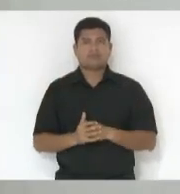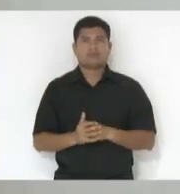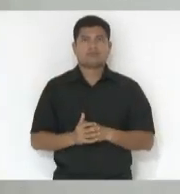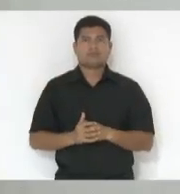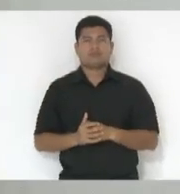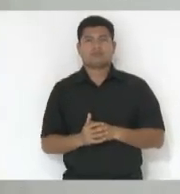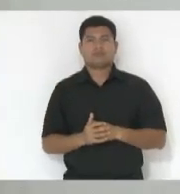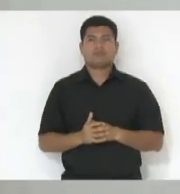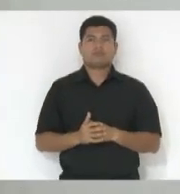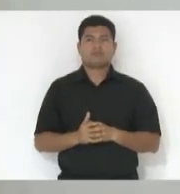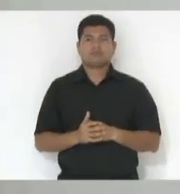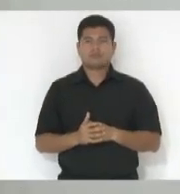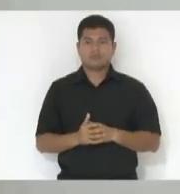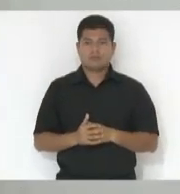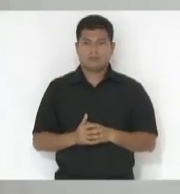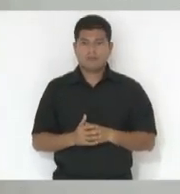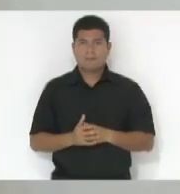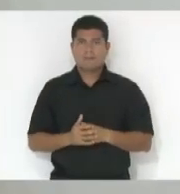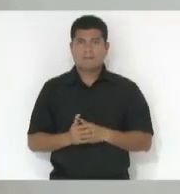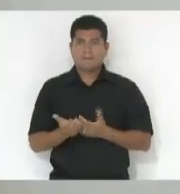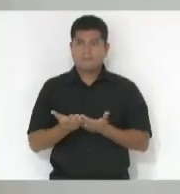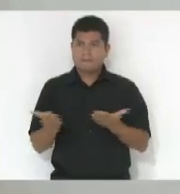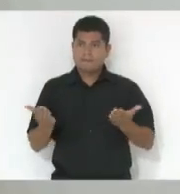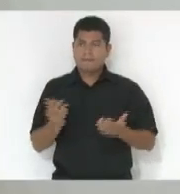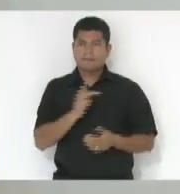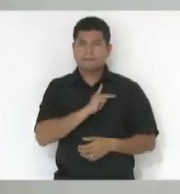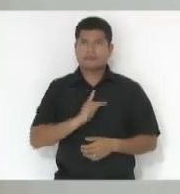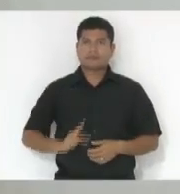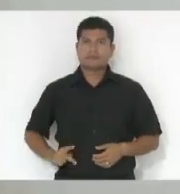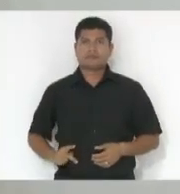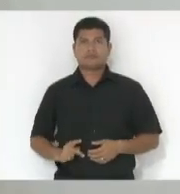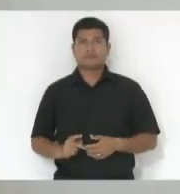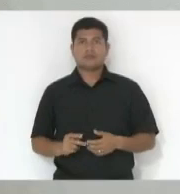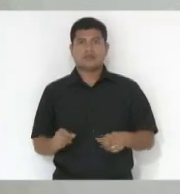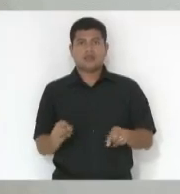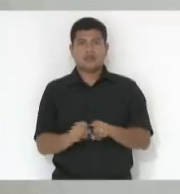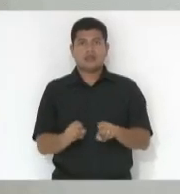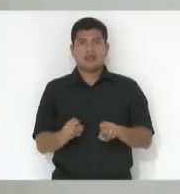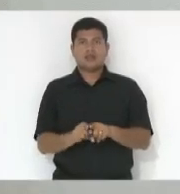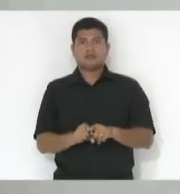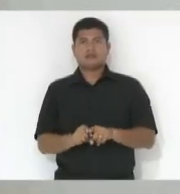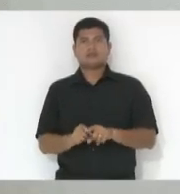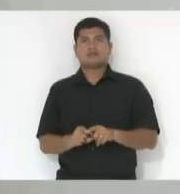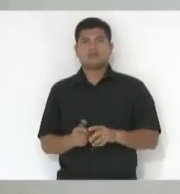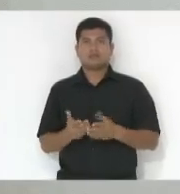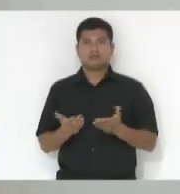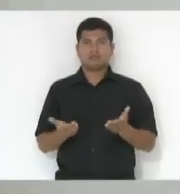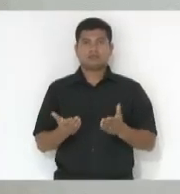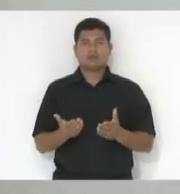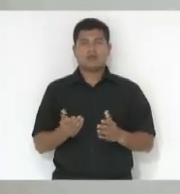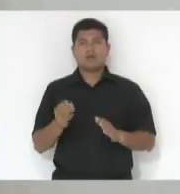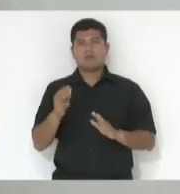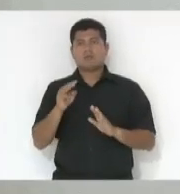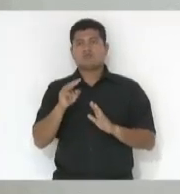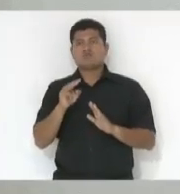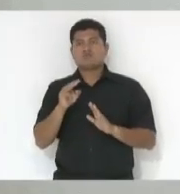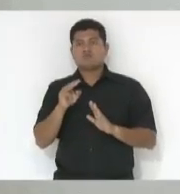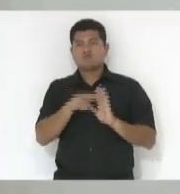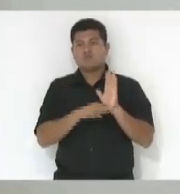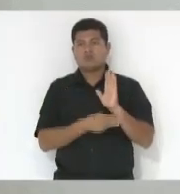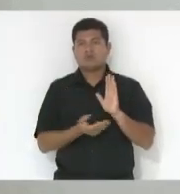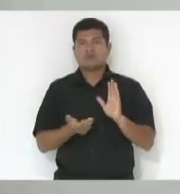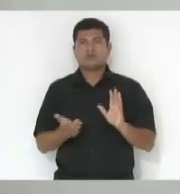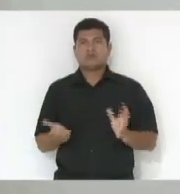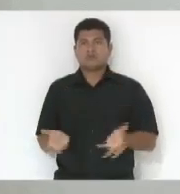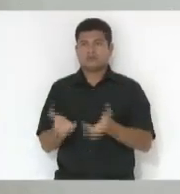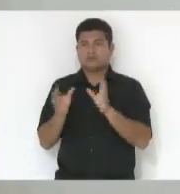Isso, senhor presidente e nobres companheiros, houve inclusive um programa direcionado ao